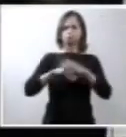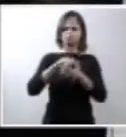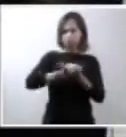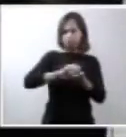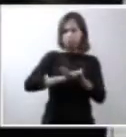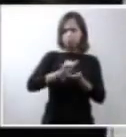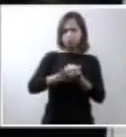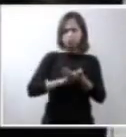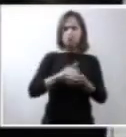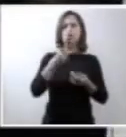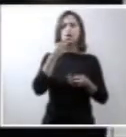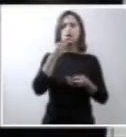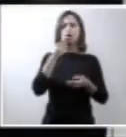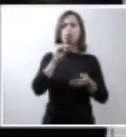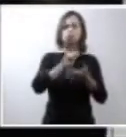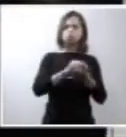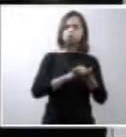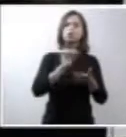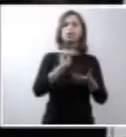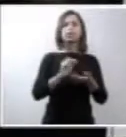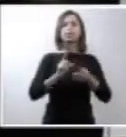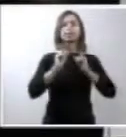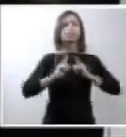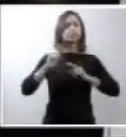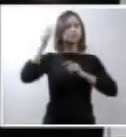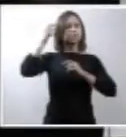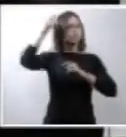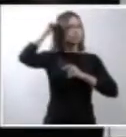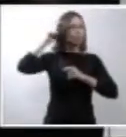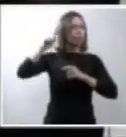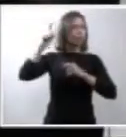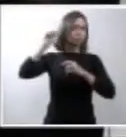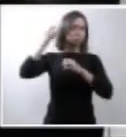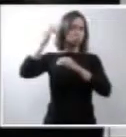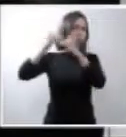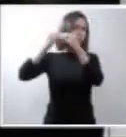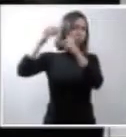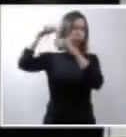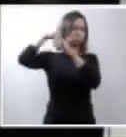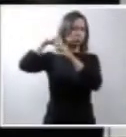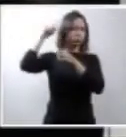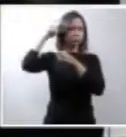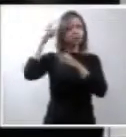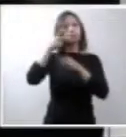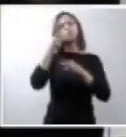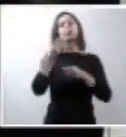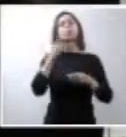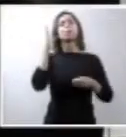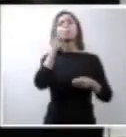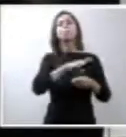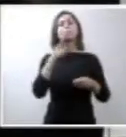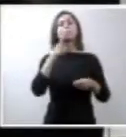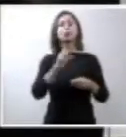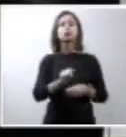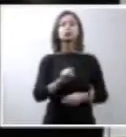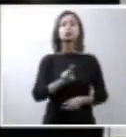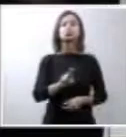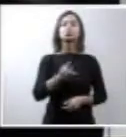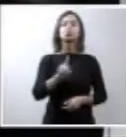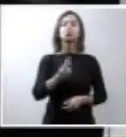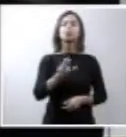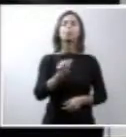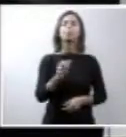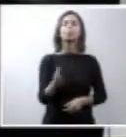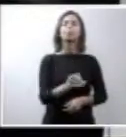deficiência do desenvolvimento do cérebro e associa isso ao mau desenvolvimento da suprarrenal. Nesse momento, não